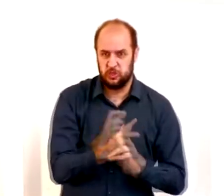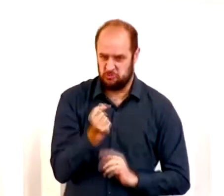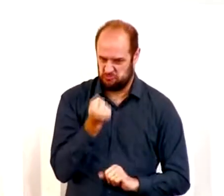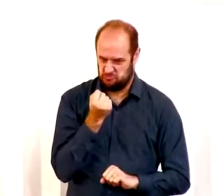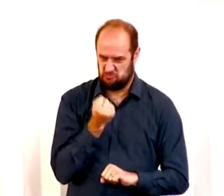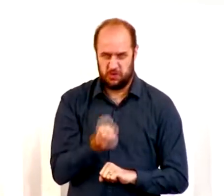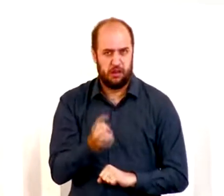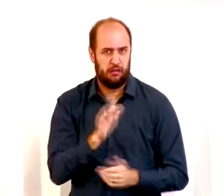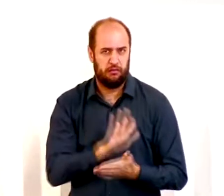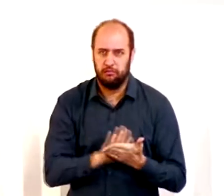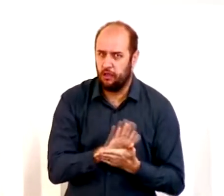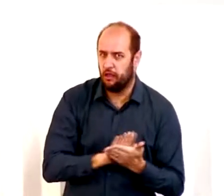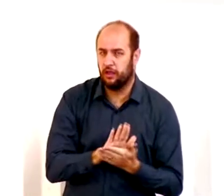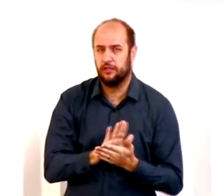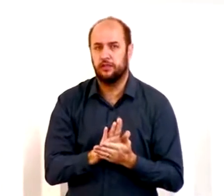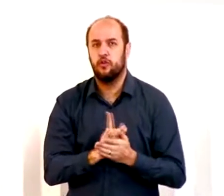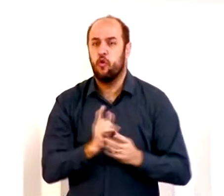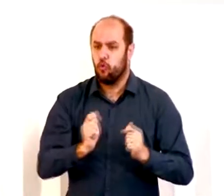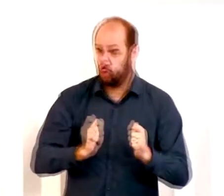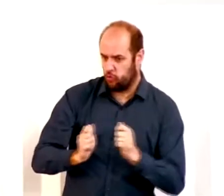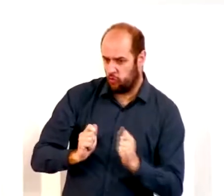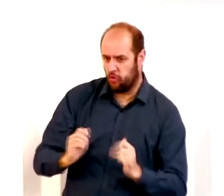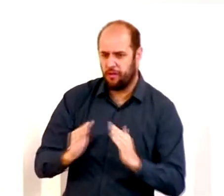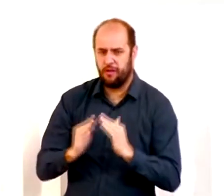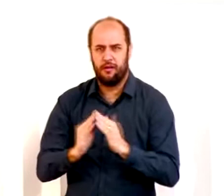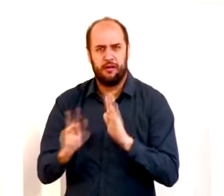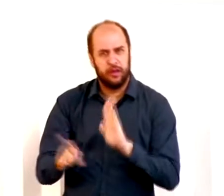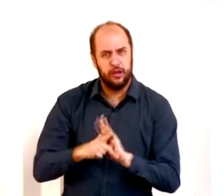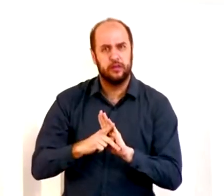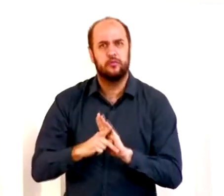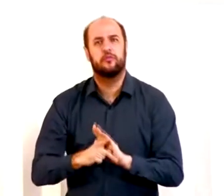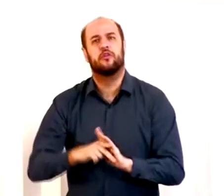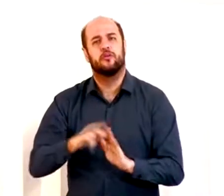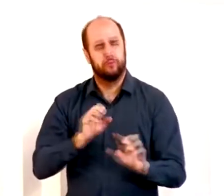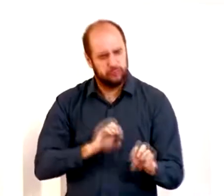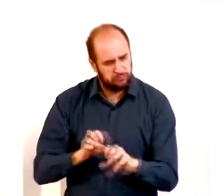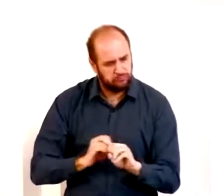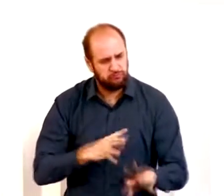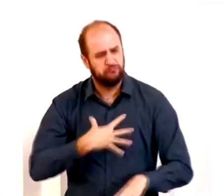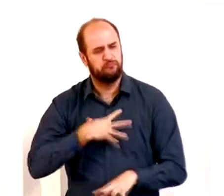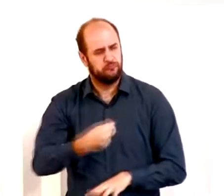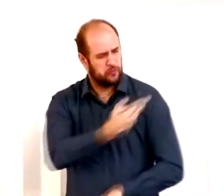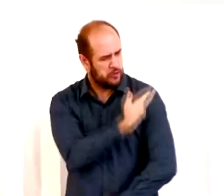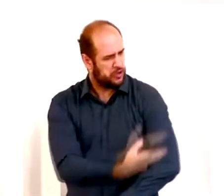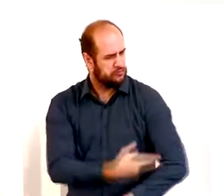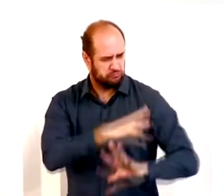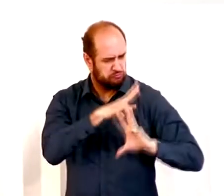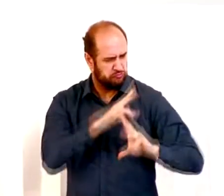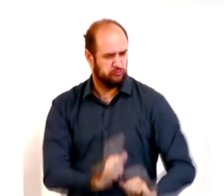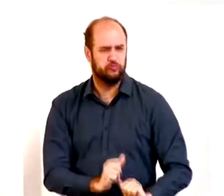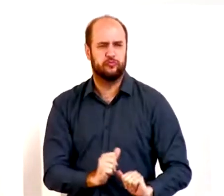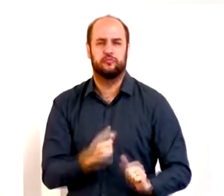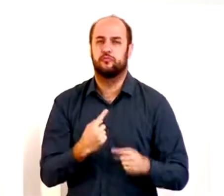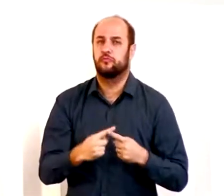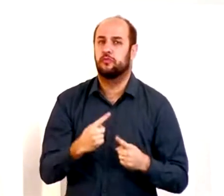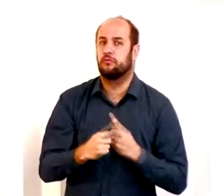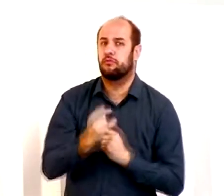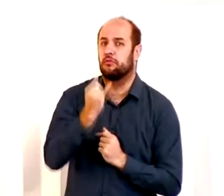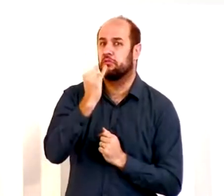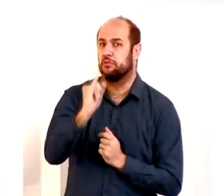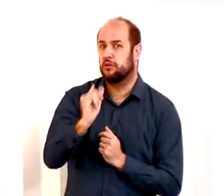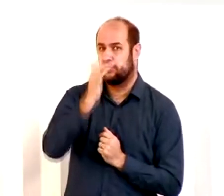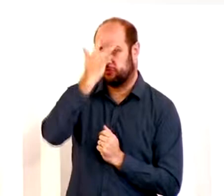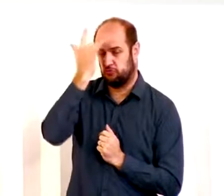e que governe bem a própria casa, criando os filhos sob disciplina, com todo o respeito. Pois se alguém não